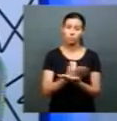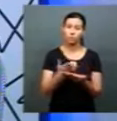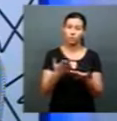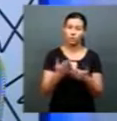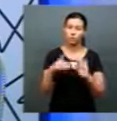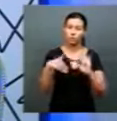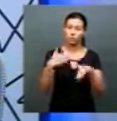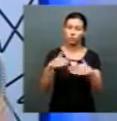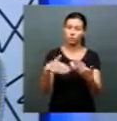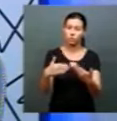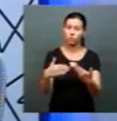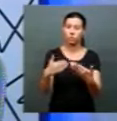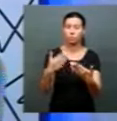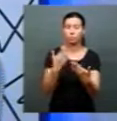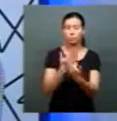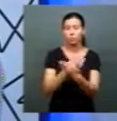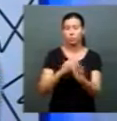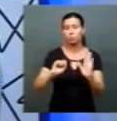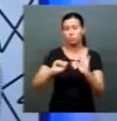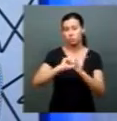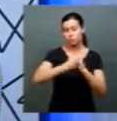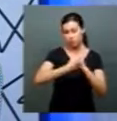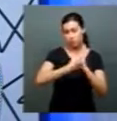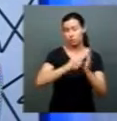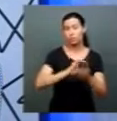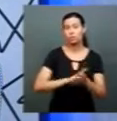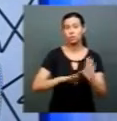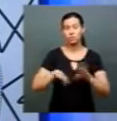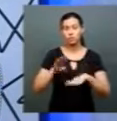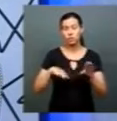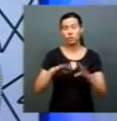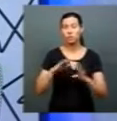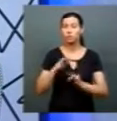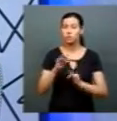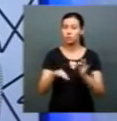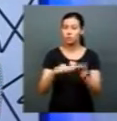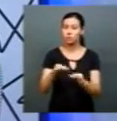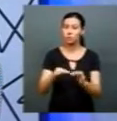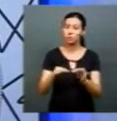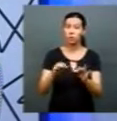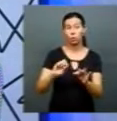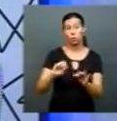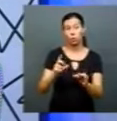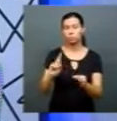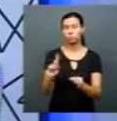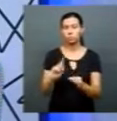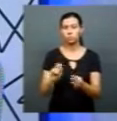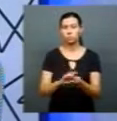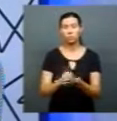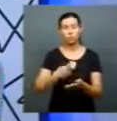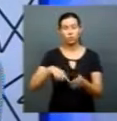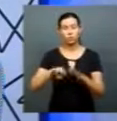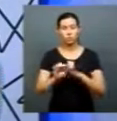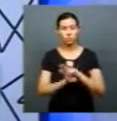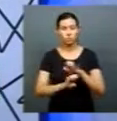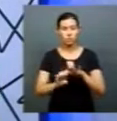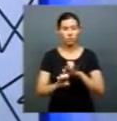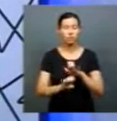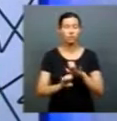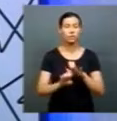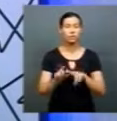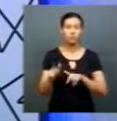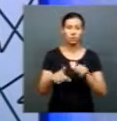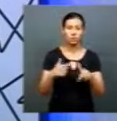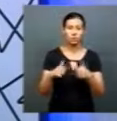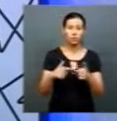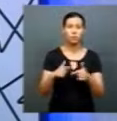são de alta tecnologia ou não, mas é uma coisa que a gente tem trabalhado para conseguir que as empresas tenham, que passem, né,